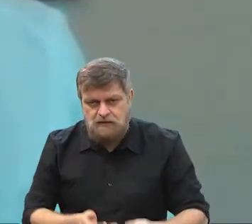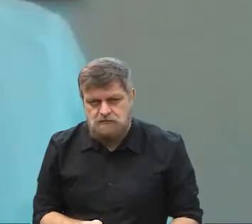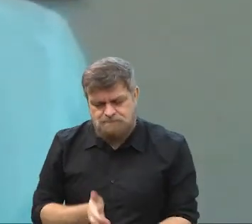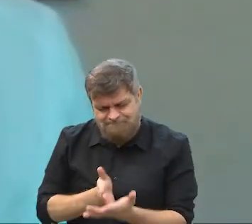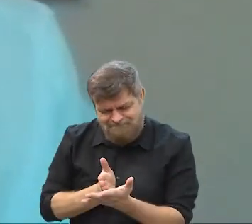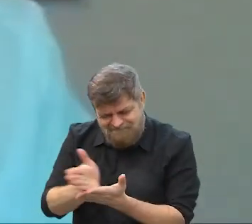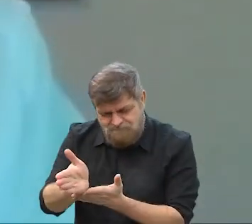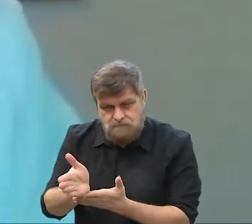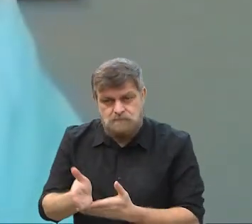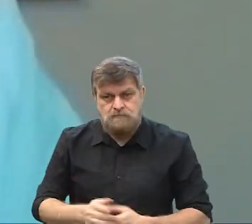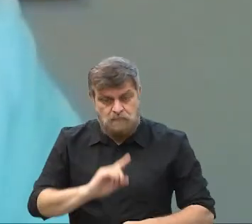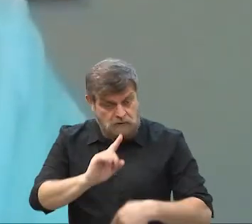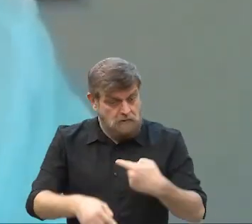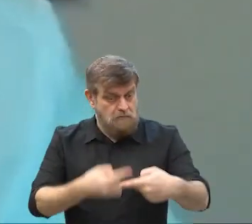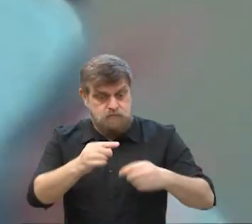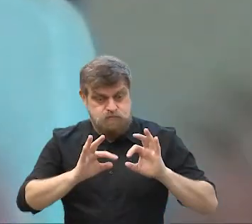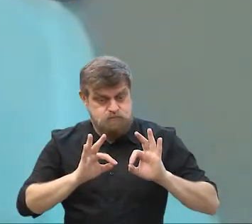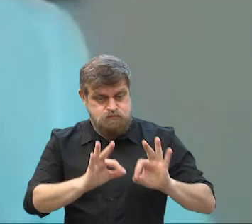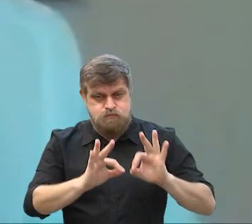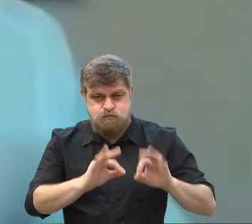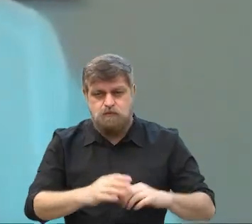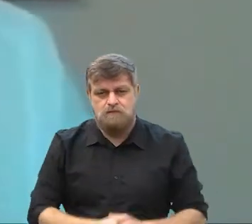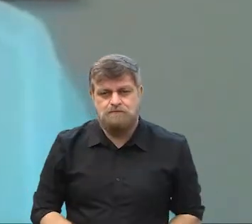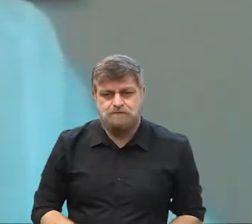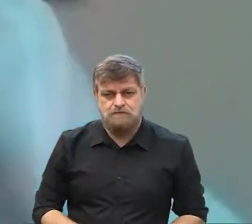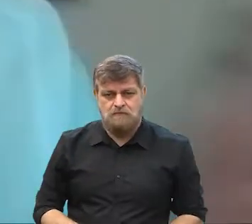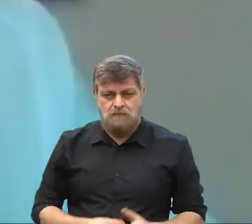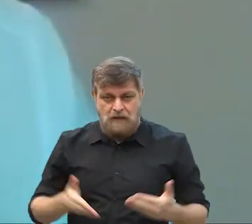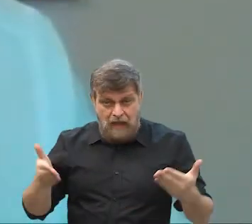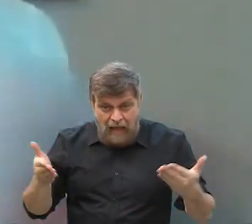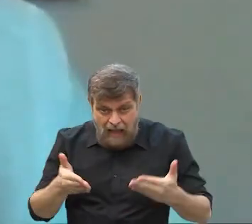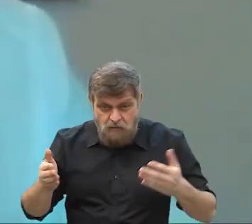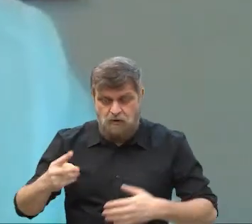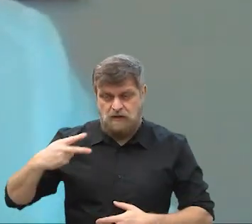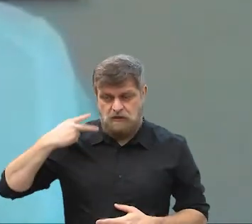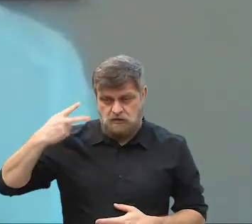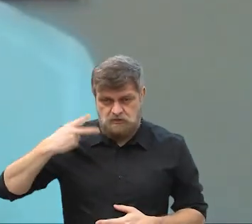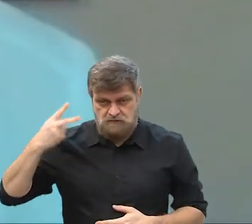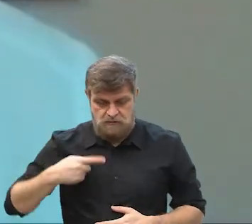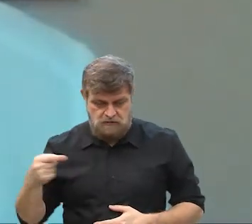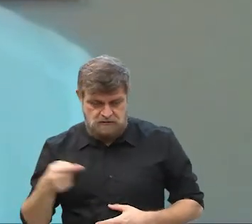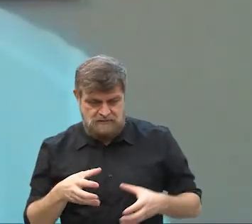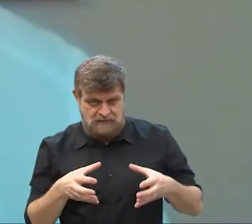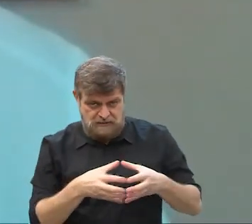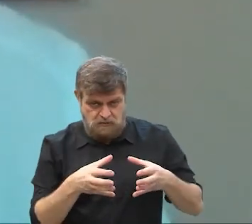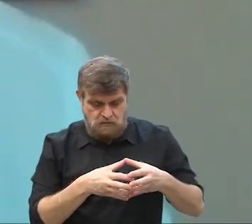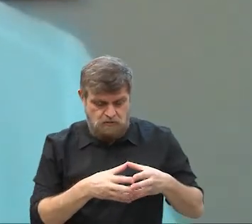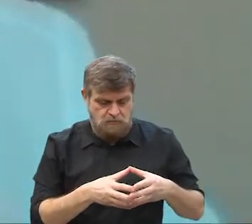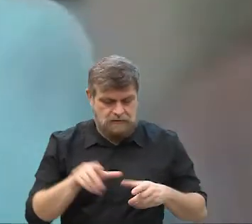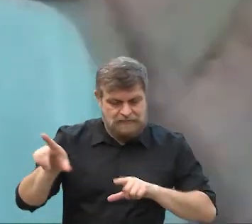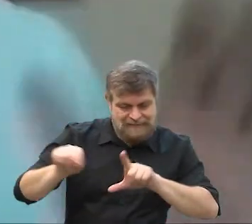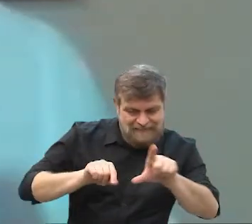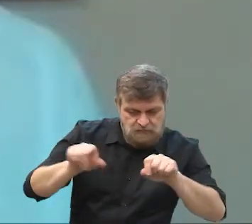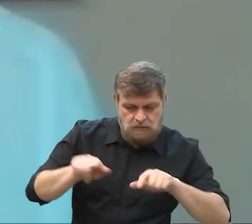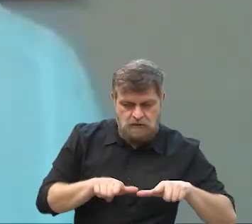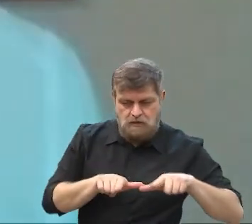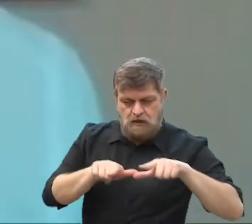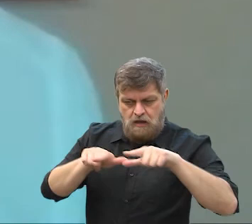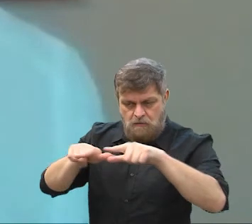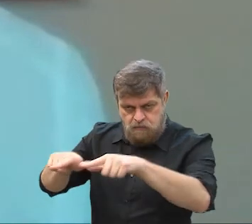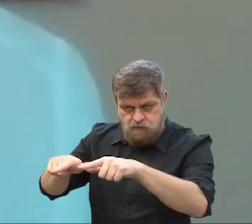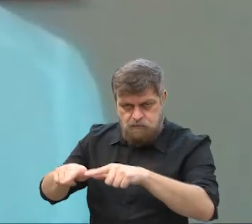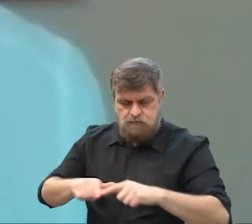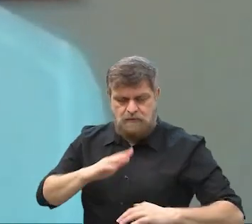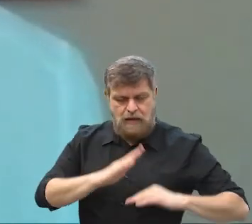foram resultados bastante positivos, e que nessa legislatura, os vereadores que ocupam agora esses espaços têm dado